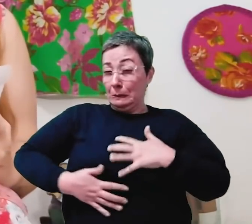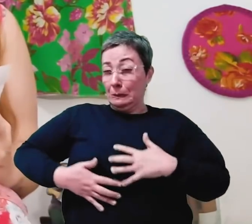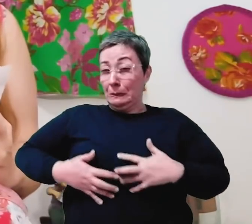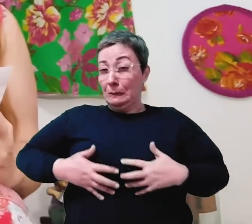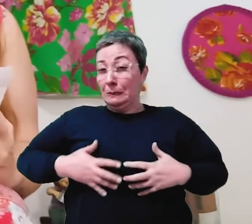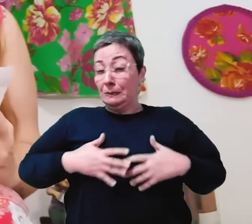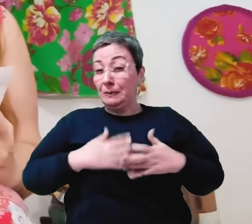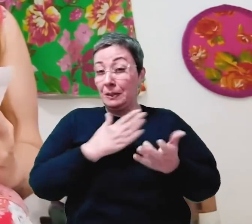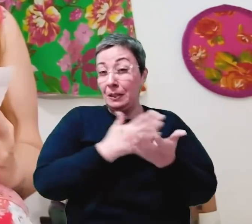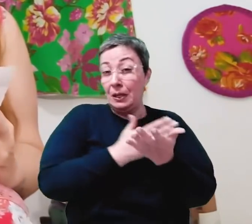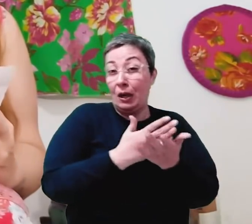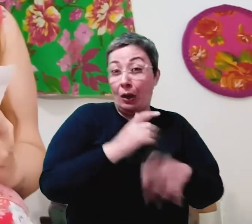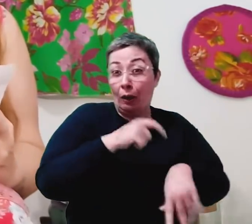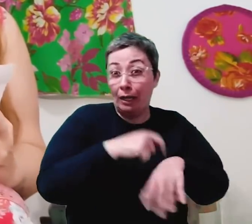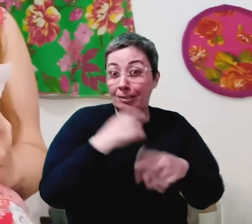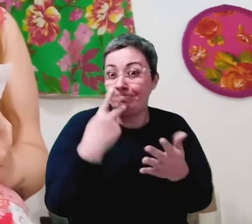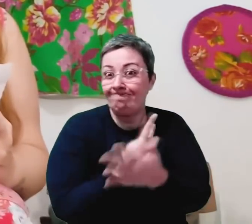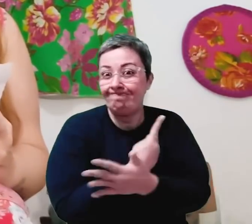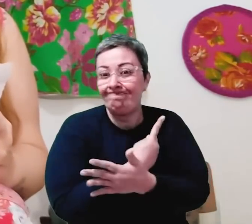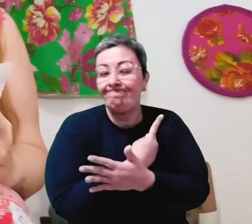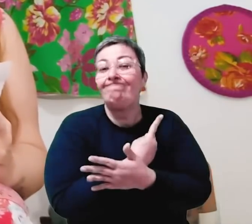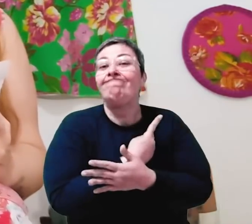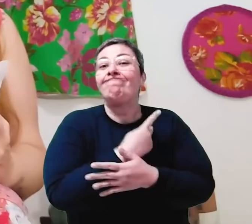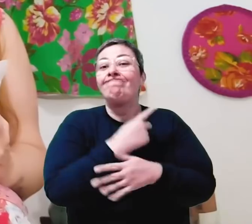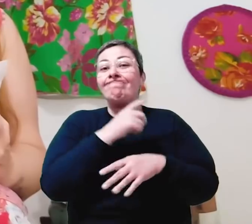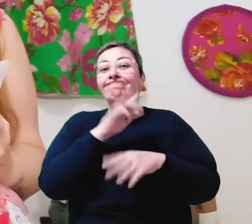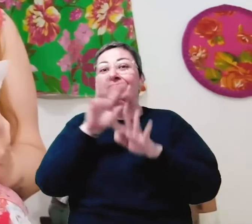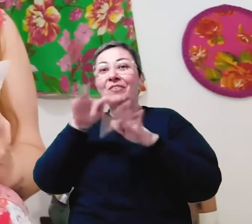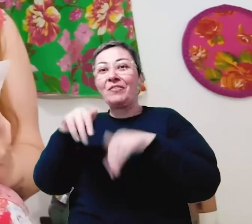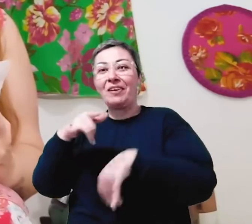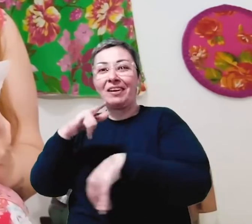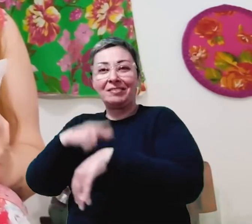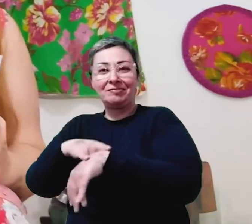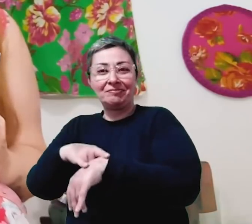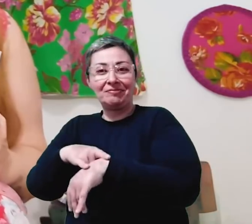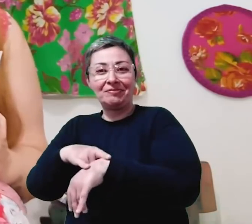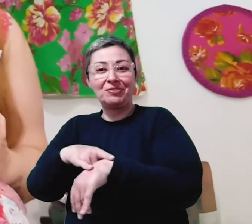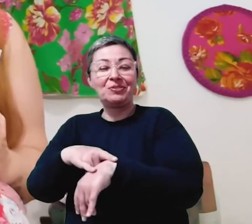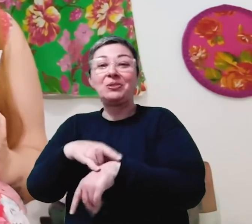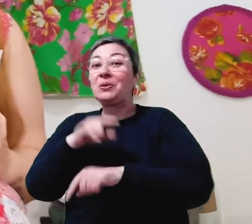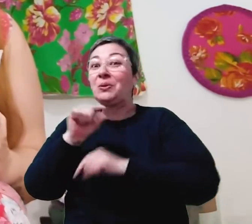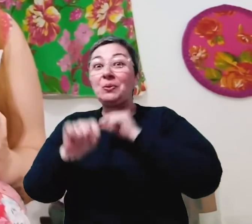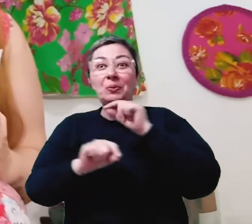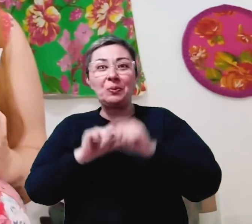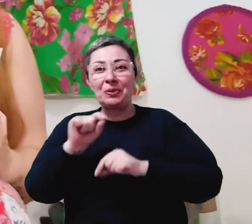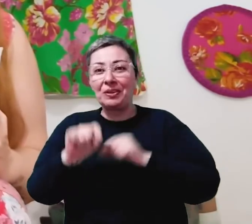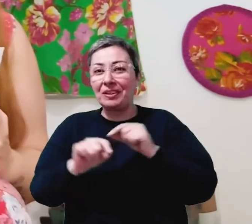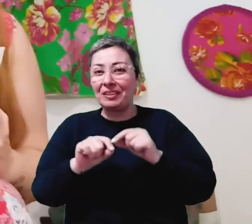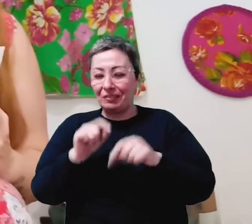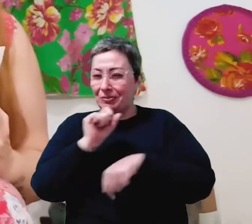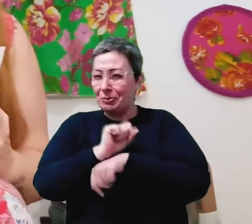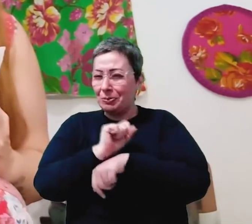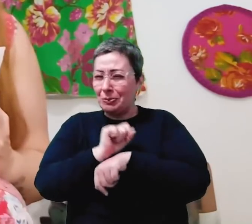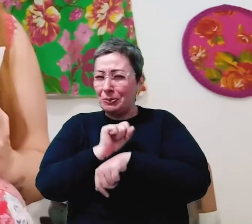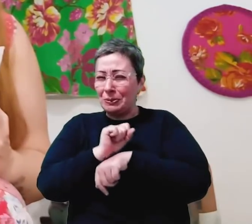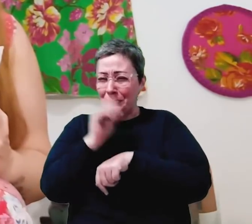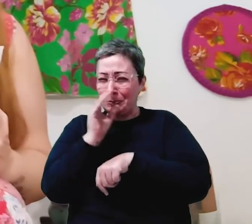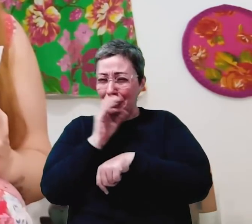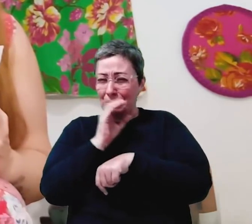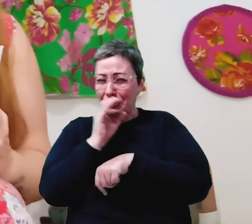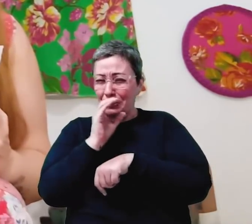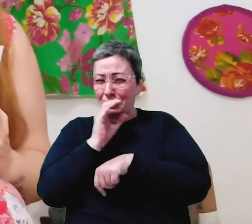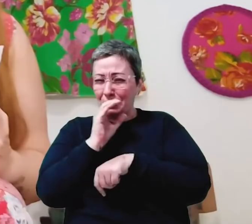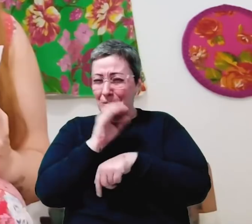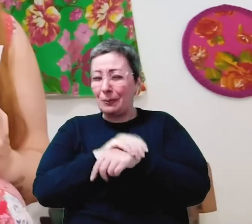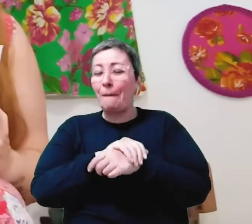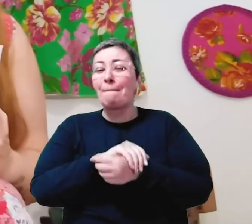Aperta no corpo inteiro. Começa na hora errada, termina lá no banheiro. Oi. Um